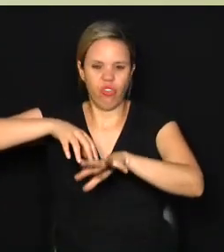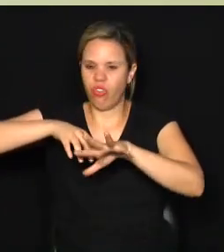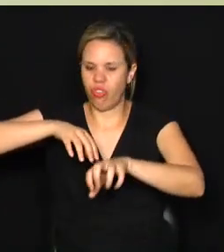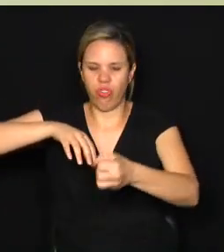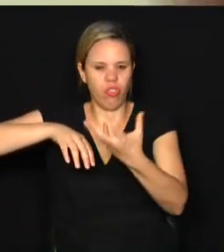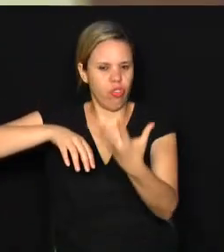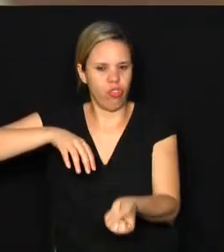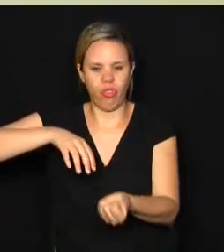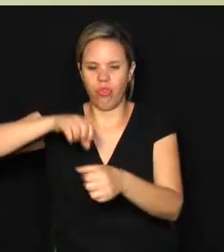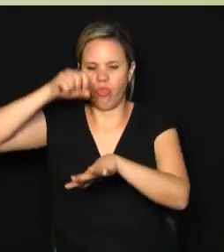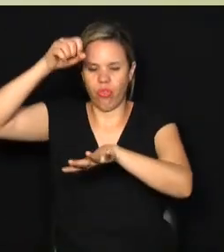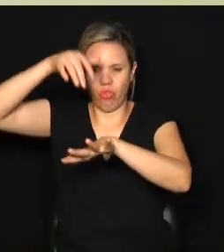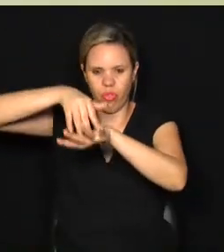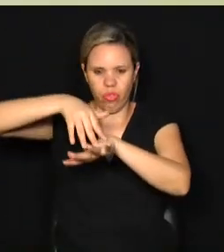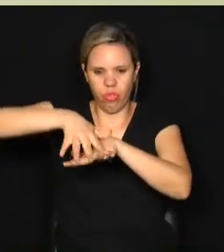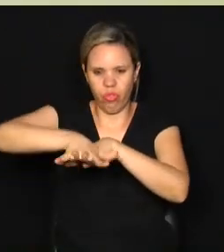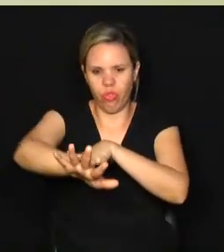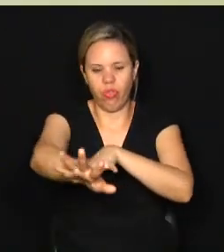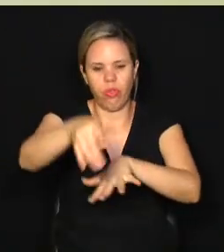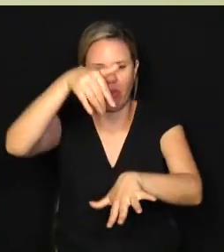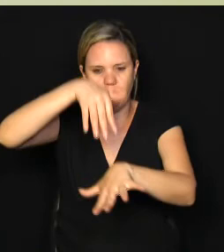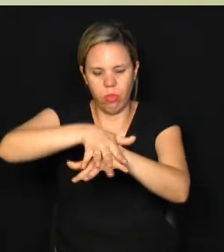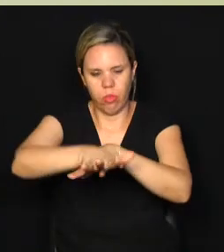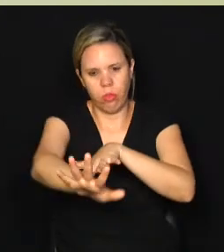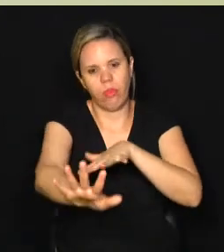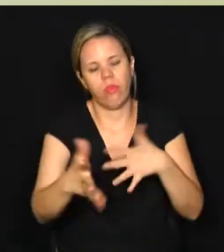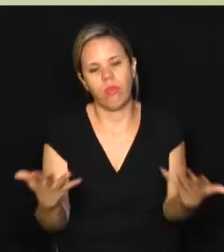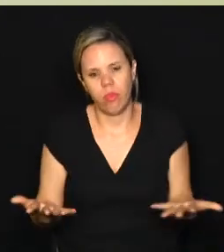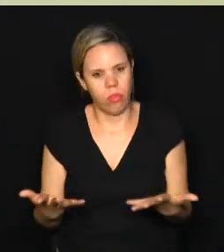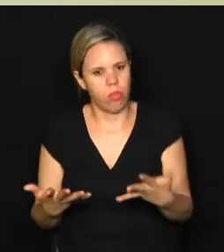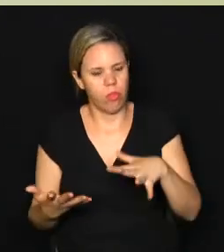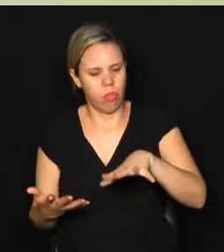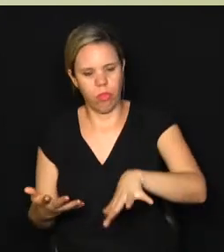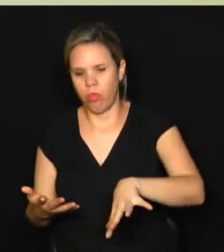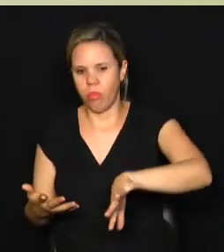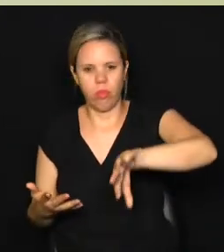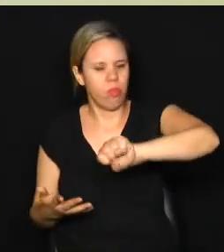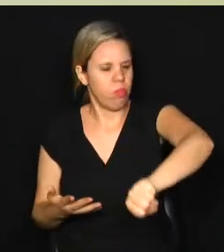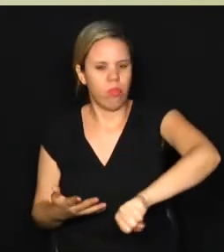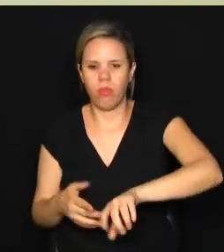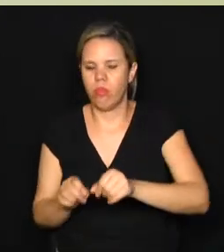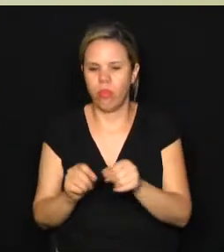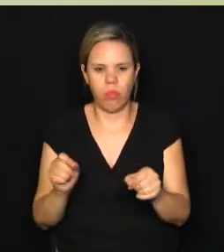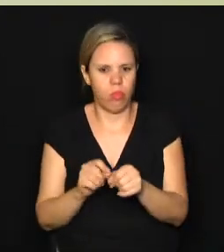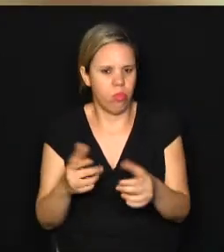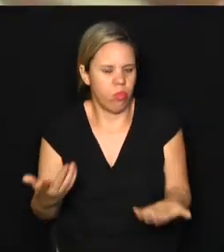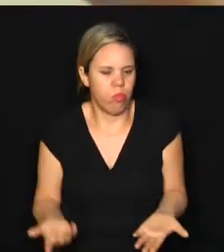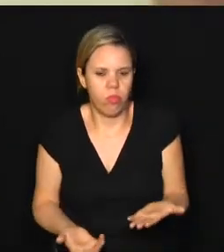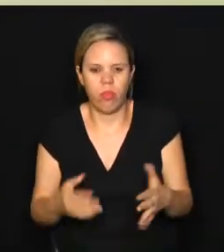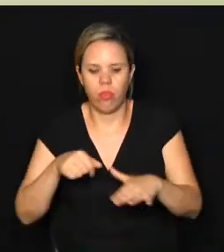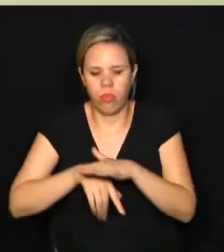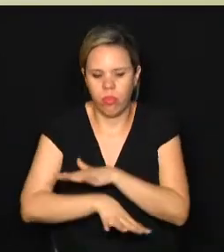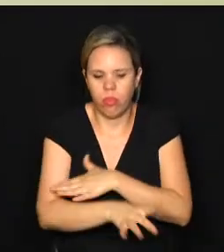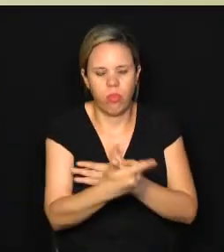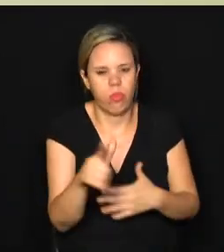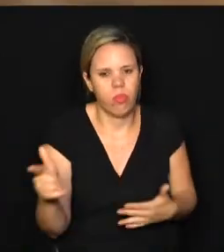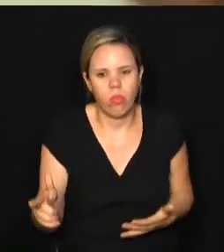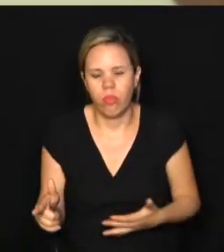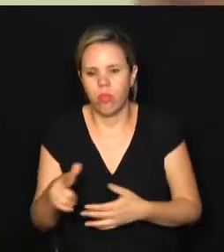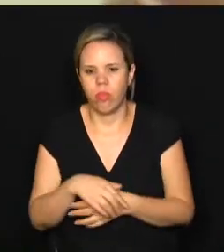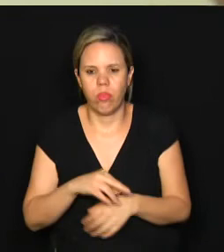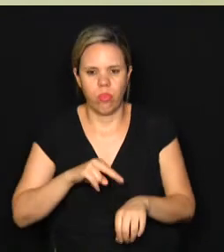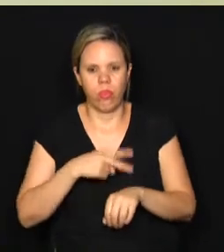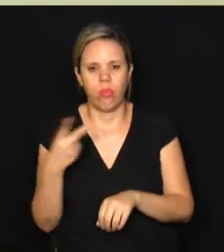formato de enxurrada, e a gente diminui o potencial de infiltração e de recarga hídrica. Então, na verdade, ela vai no sentido contrário,